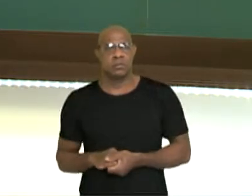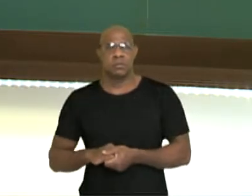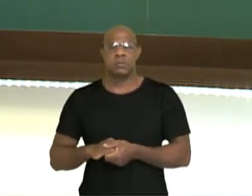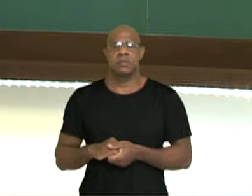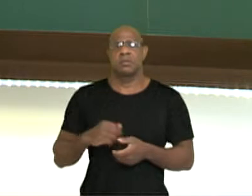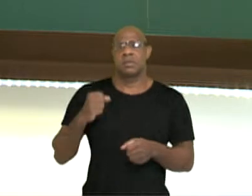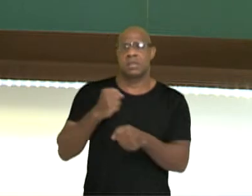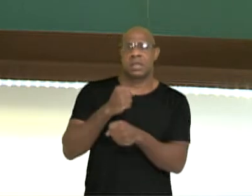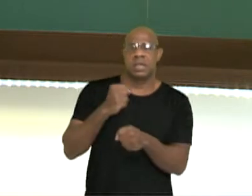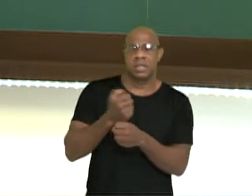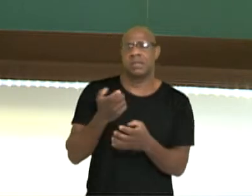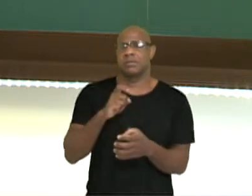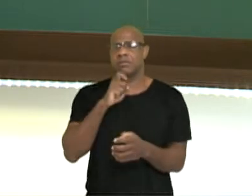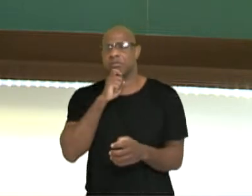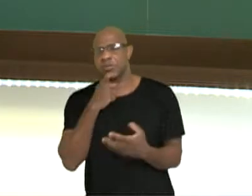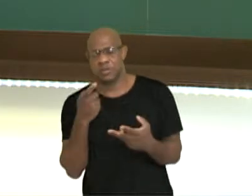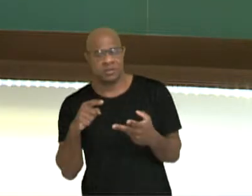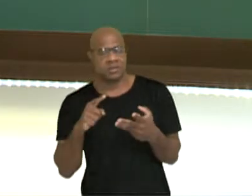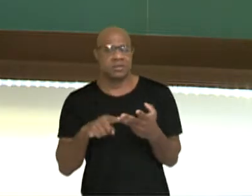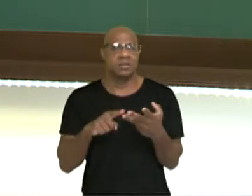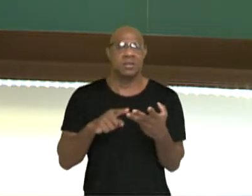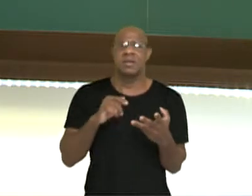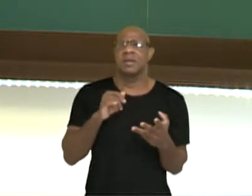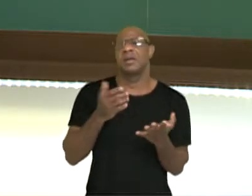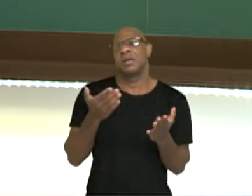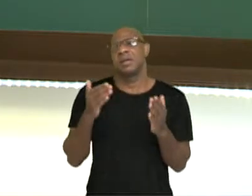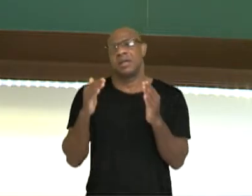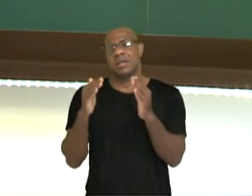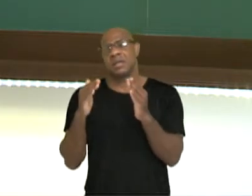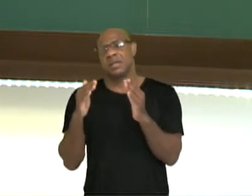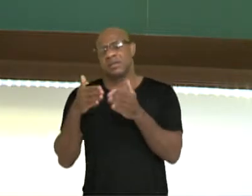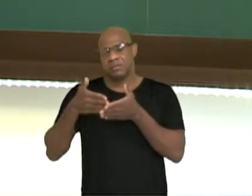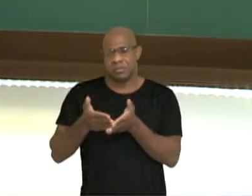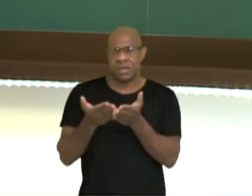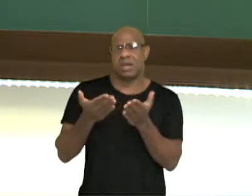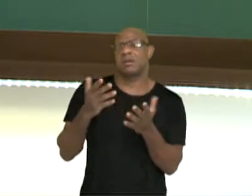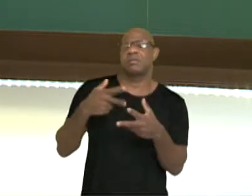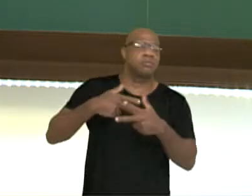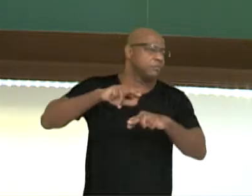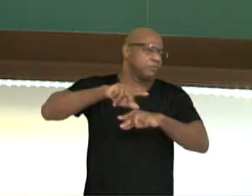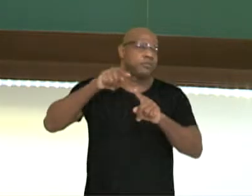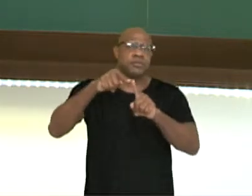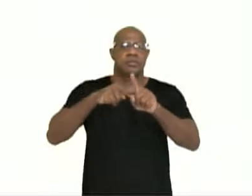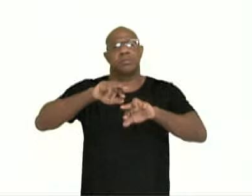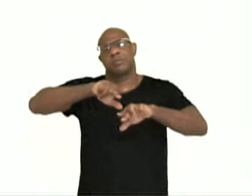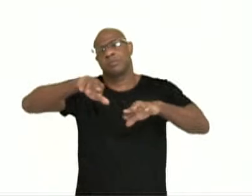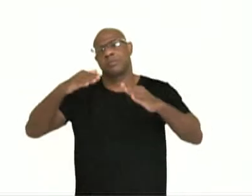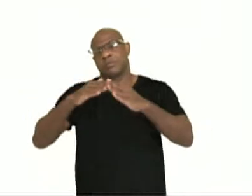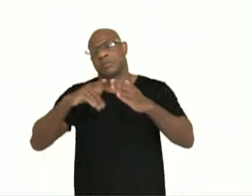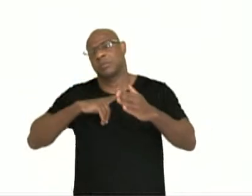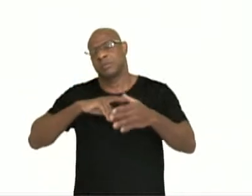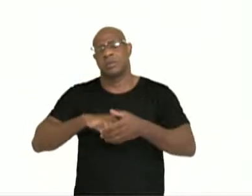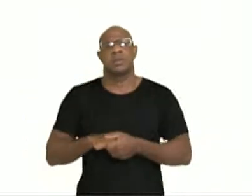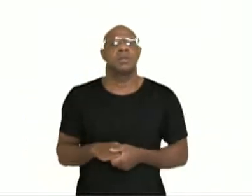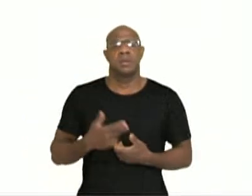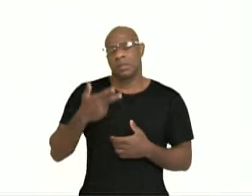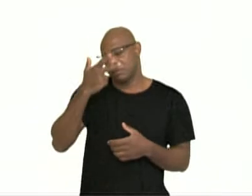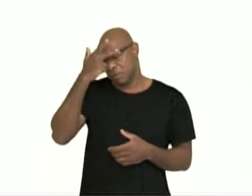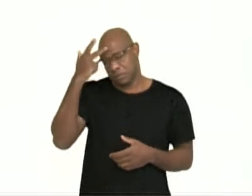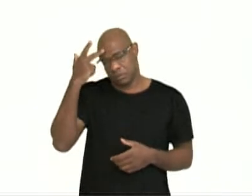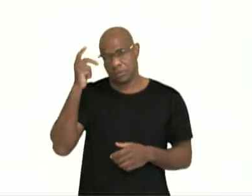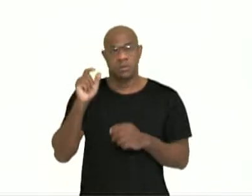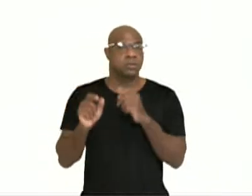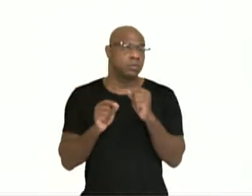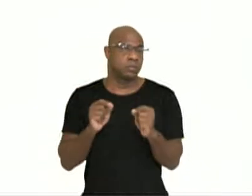né, casa de gelo, casa de um barco, que pode ser uma casa. Então temos vários tipos. E as pessoas, dependendo